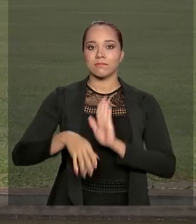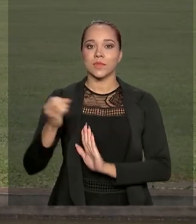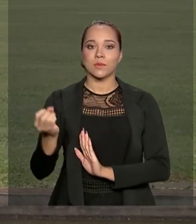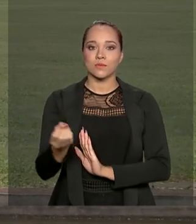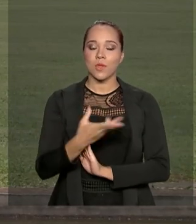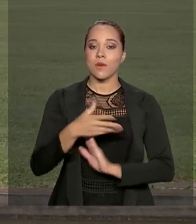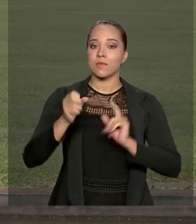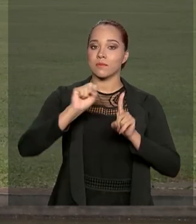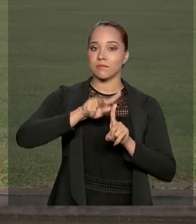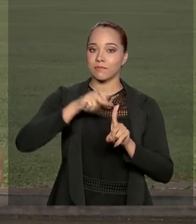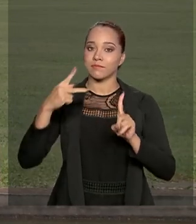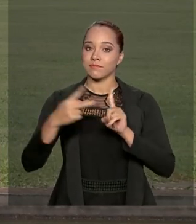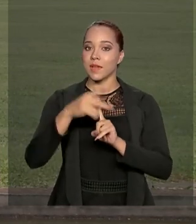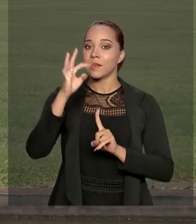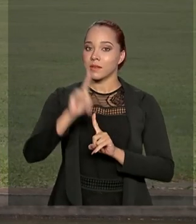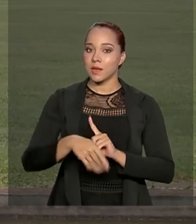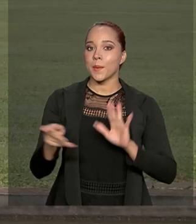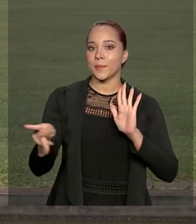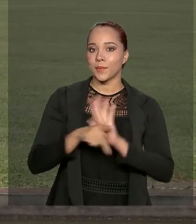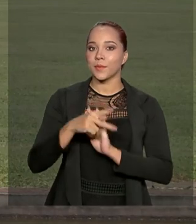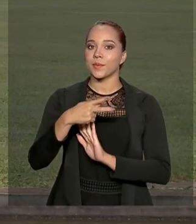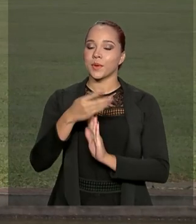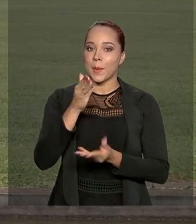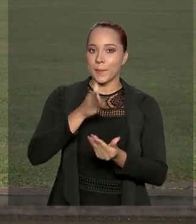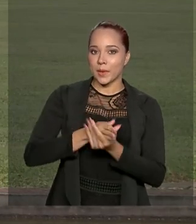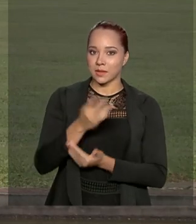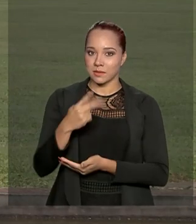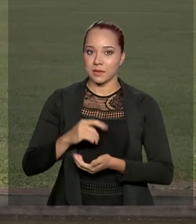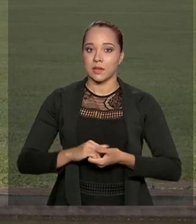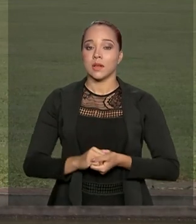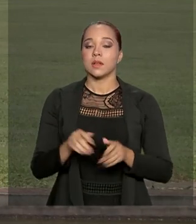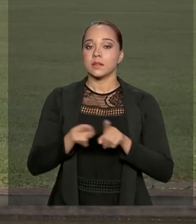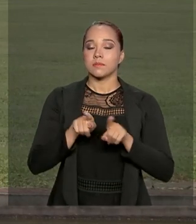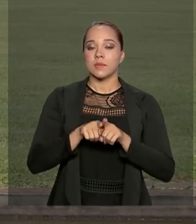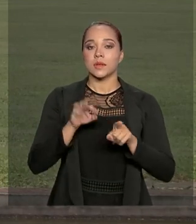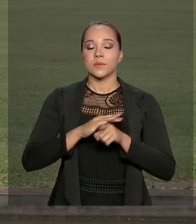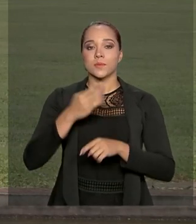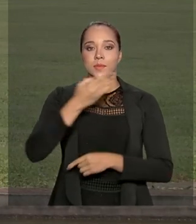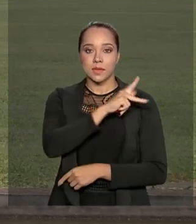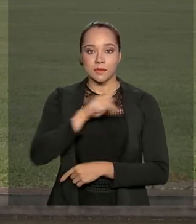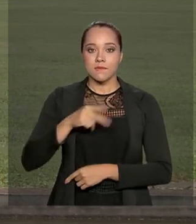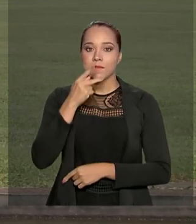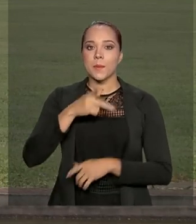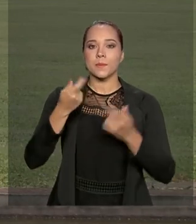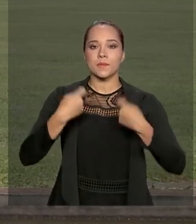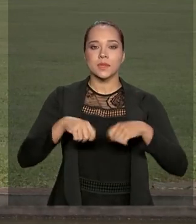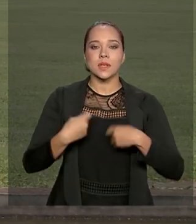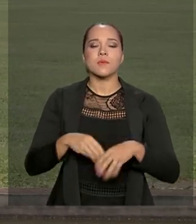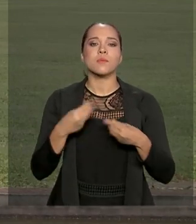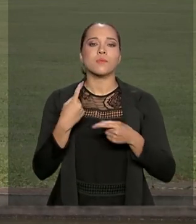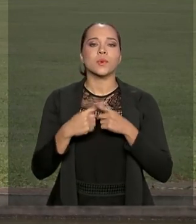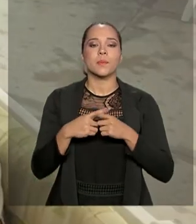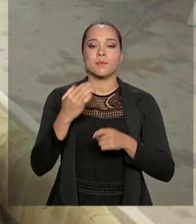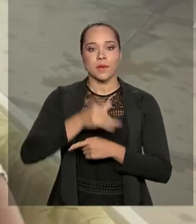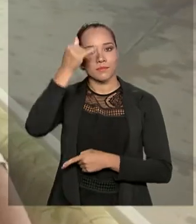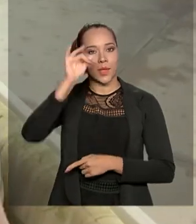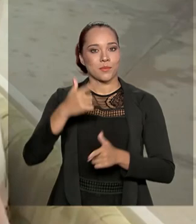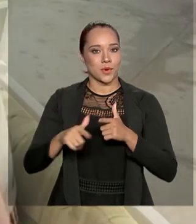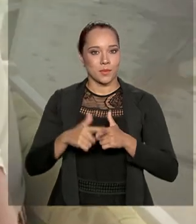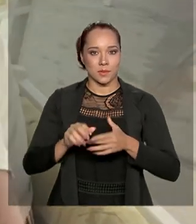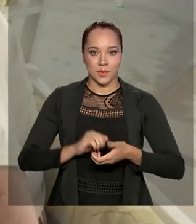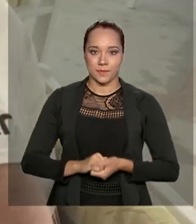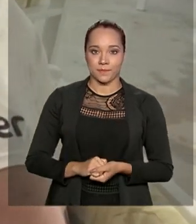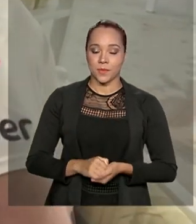Previdência, que é de autoria da pasta. A medida, segundo o presidente, era necessária para evitar uma crise. Não é